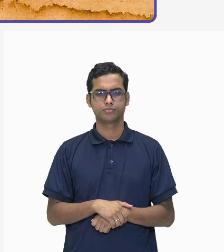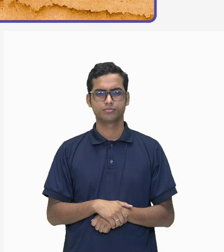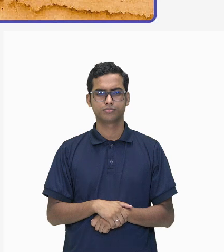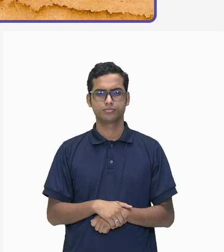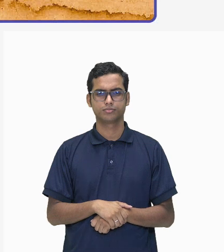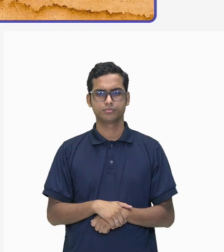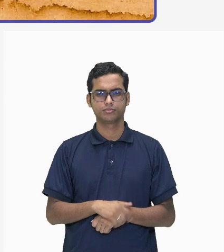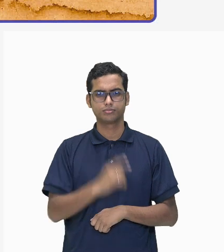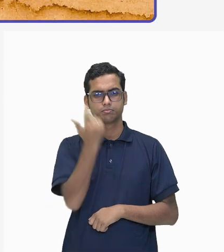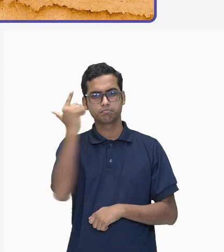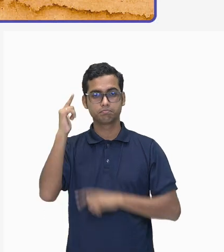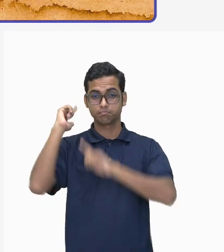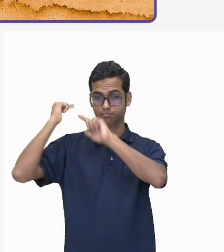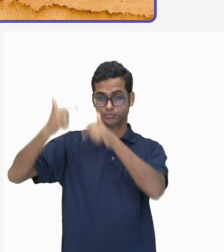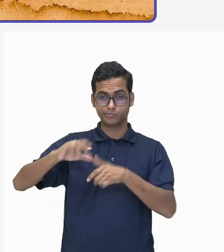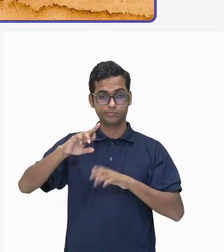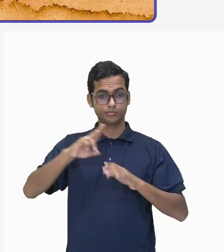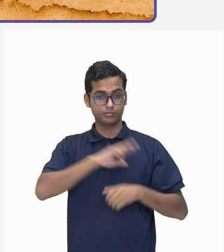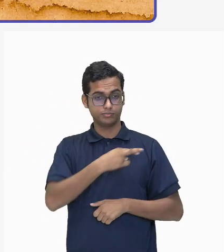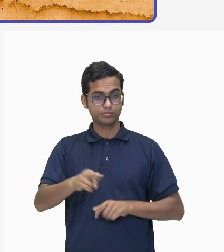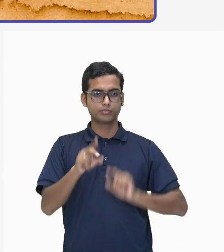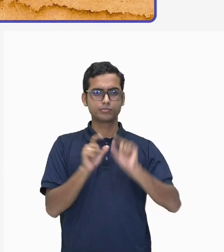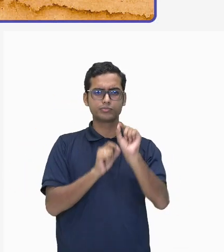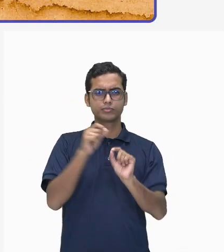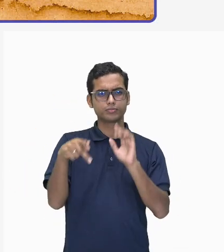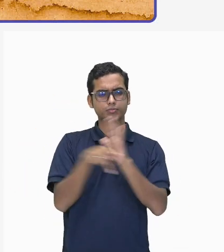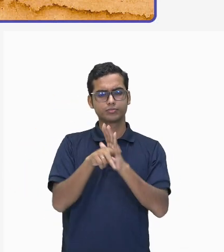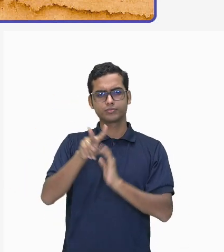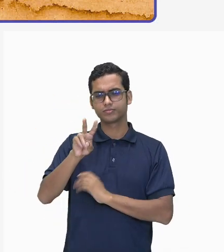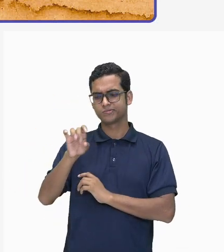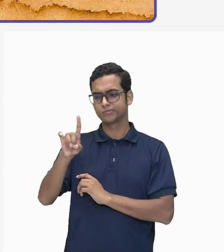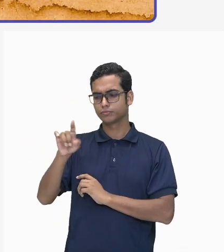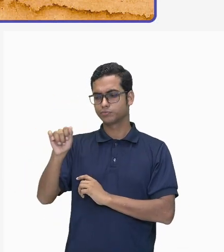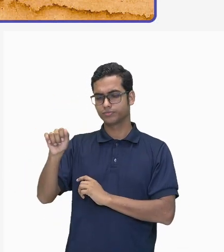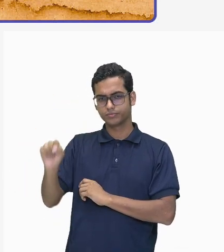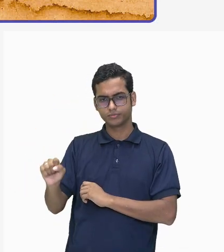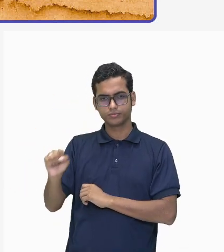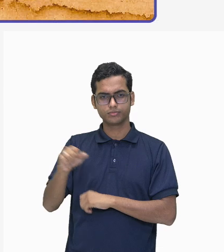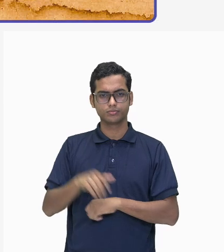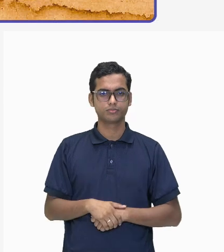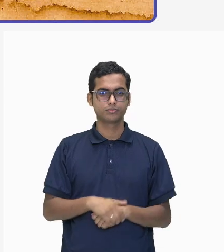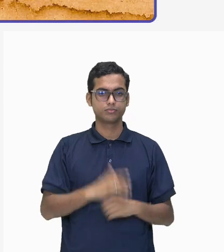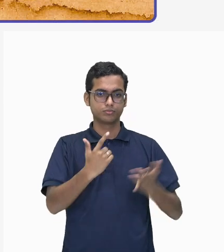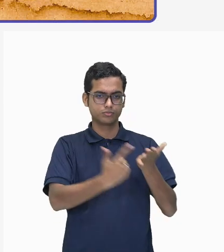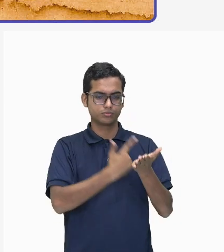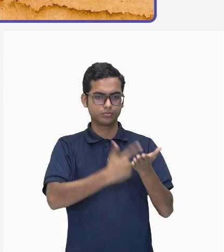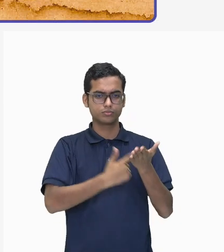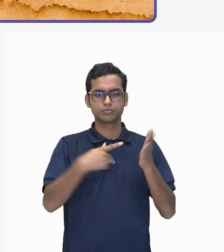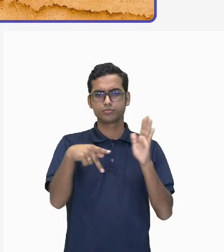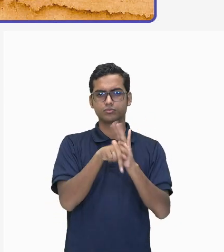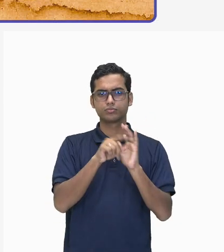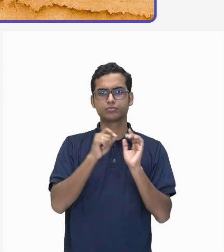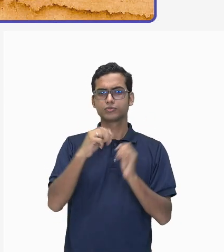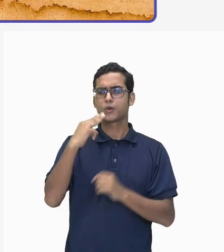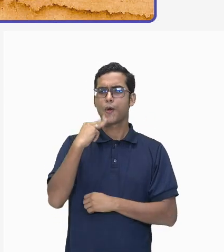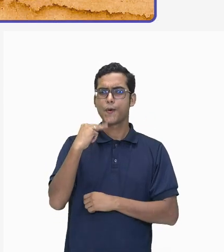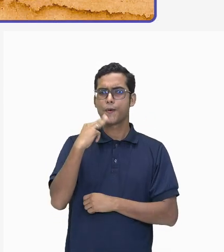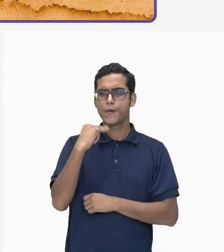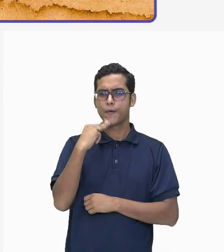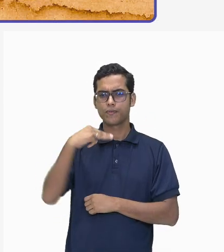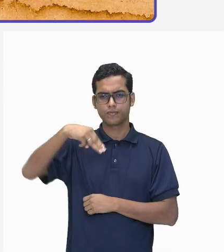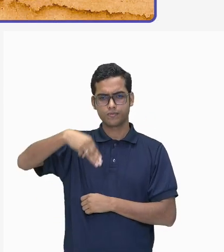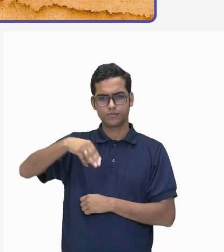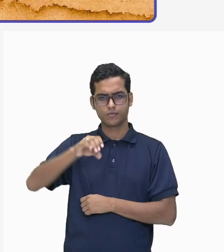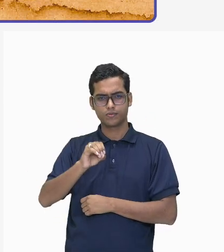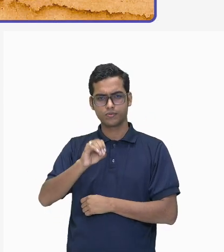escritas podem ser o Vedas e o Livro de Mórmon. A escrita sagrada do hinduísmo, que é uma religião lá do